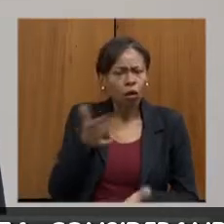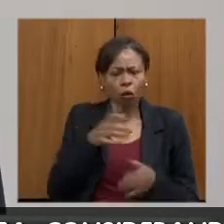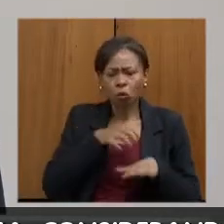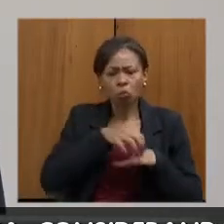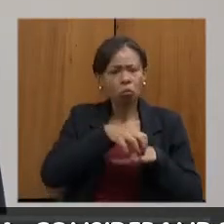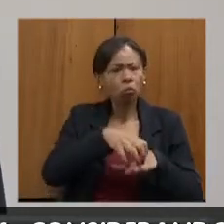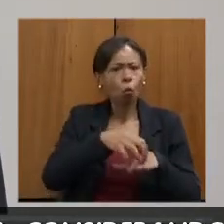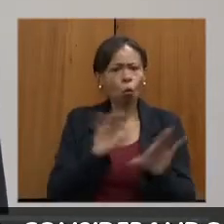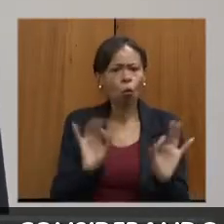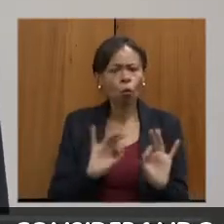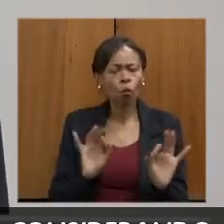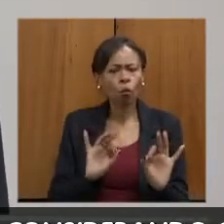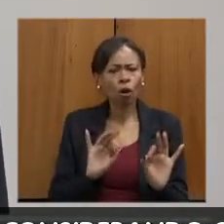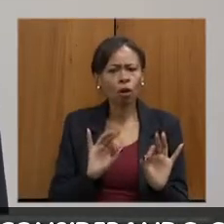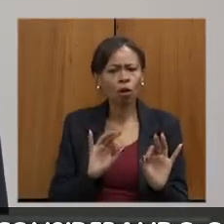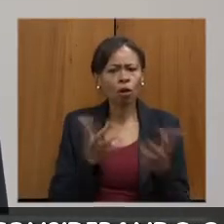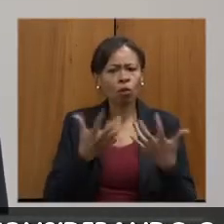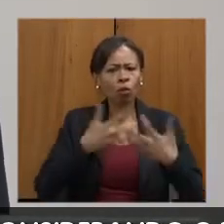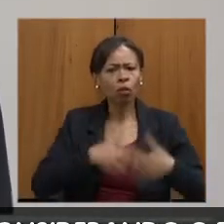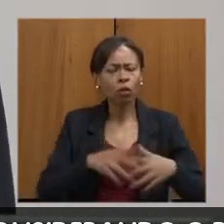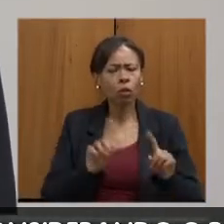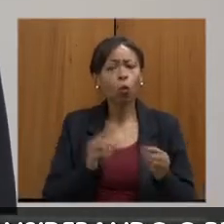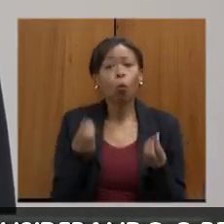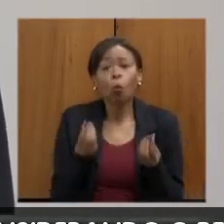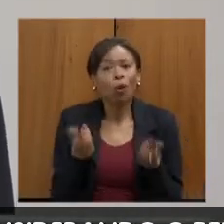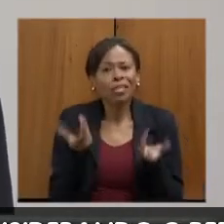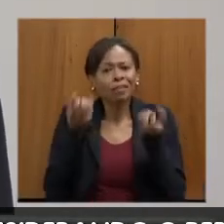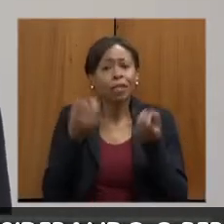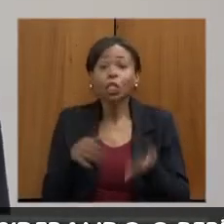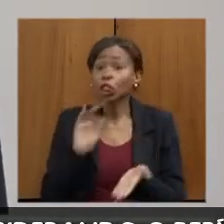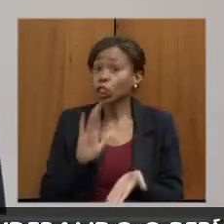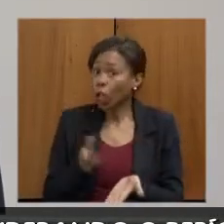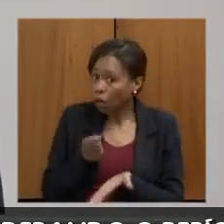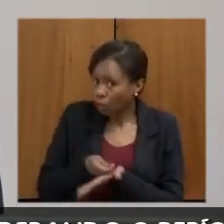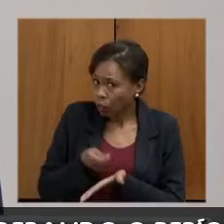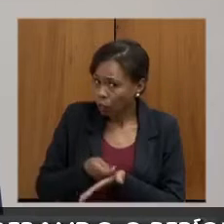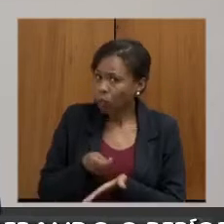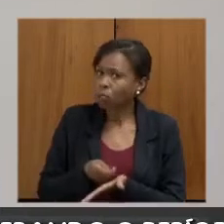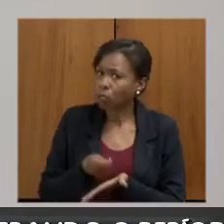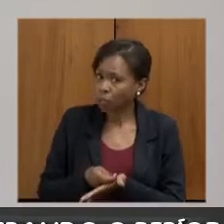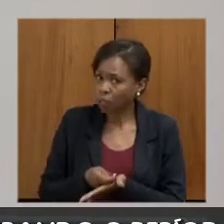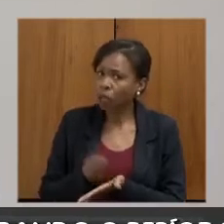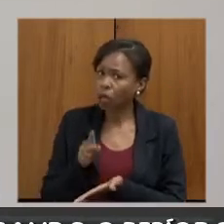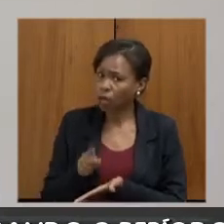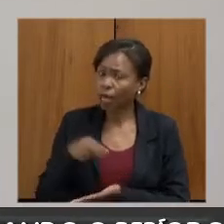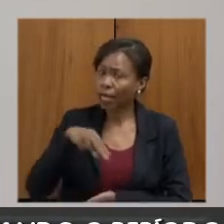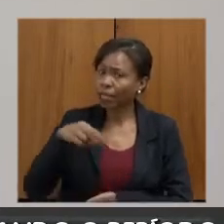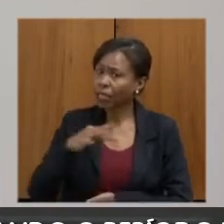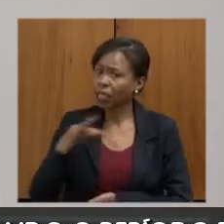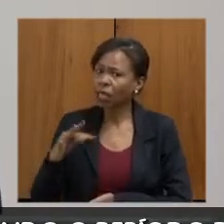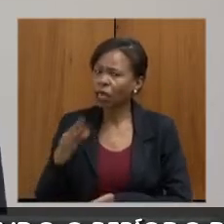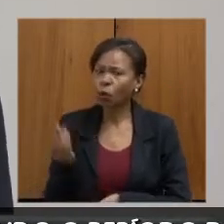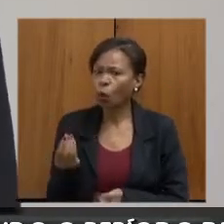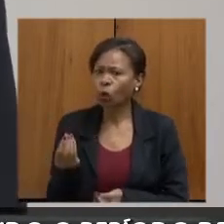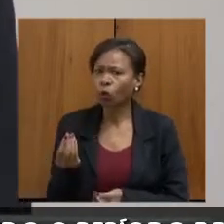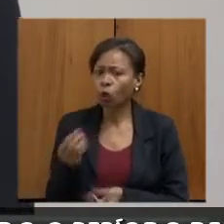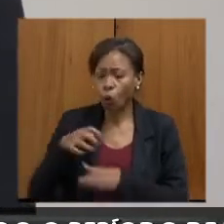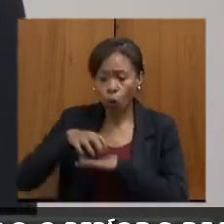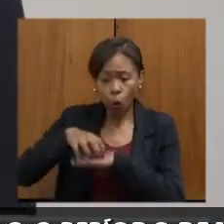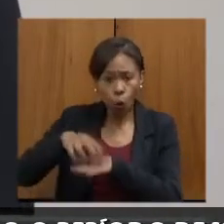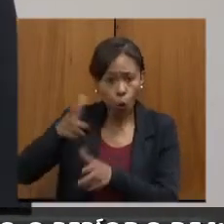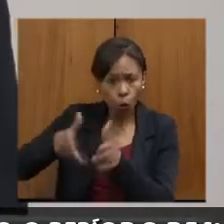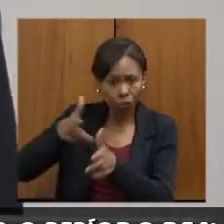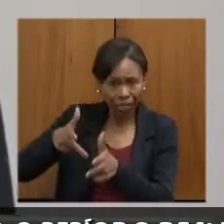que nós já cobramos isso da ntt como explicar para a população que eu tenho de carga passa e o trem de passageiros